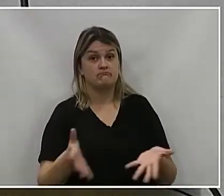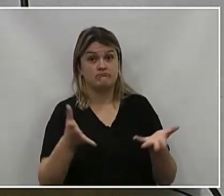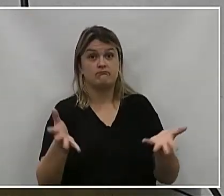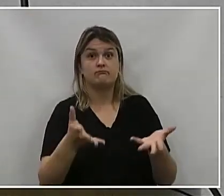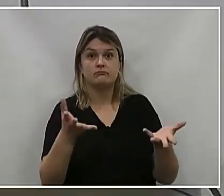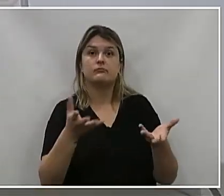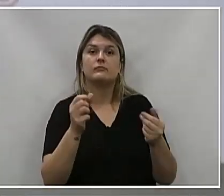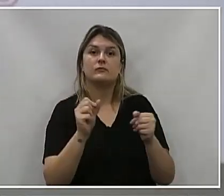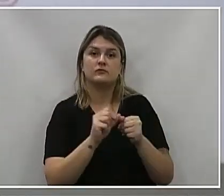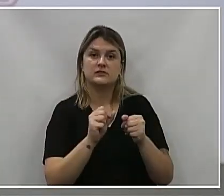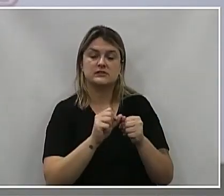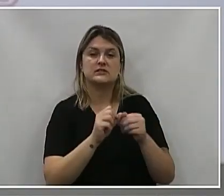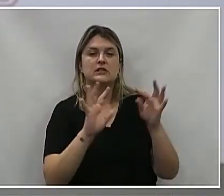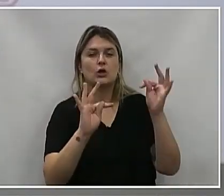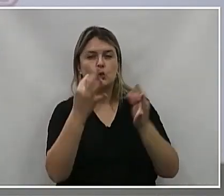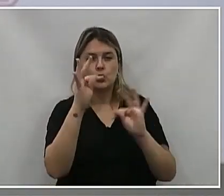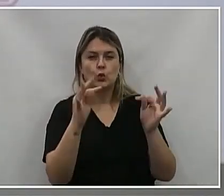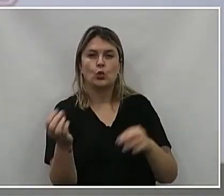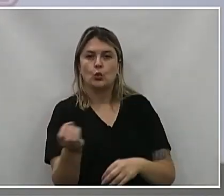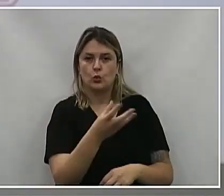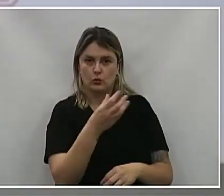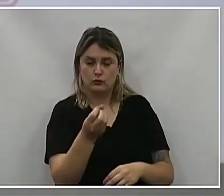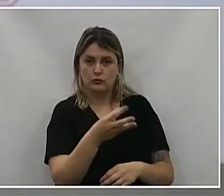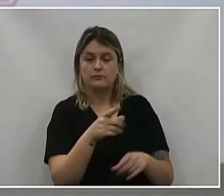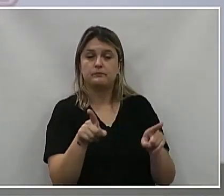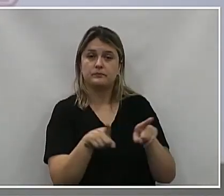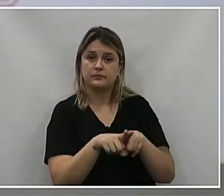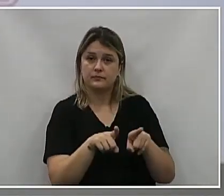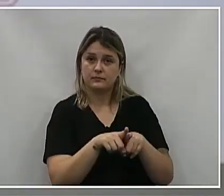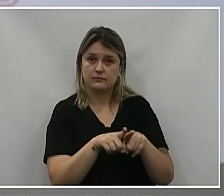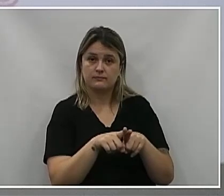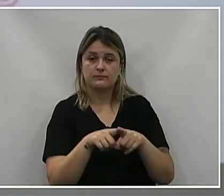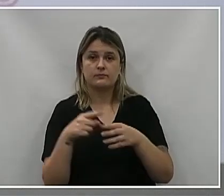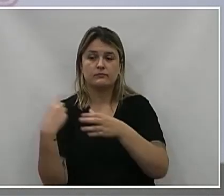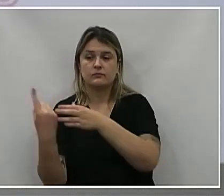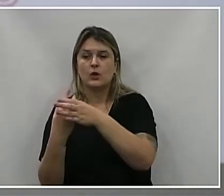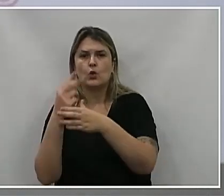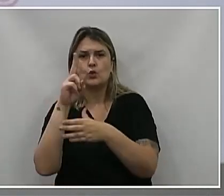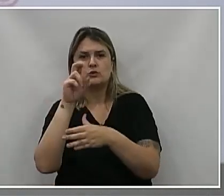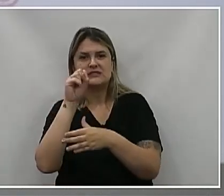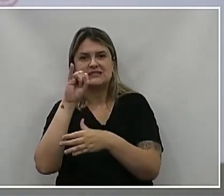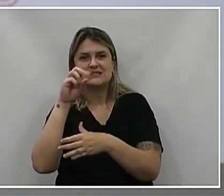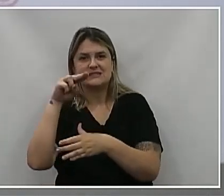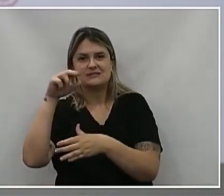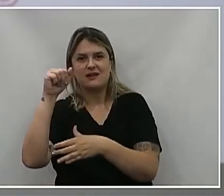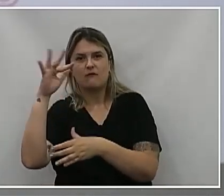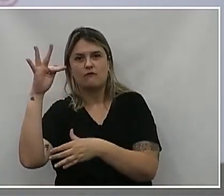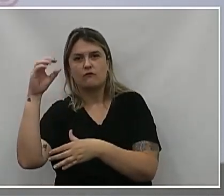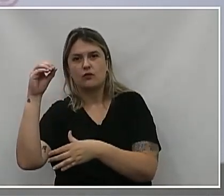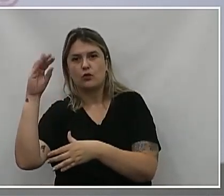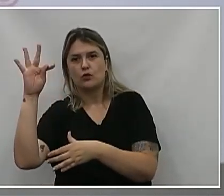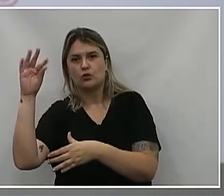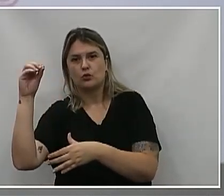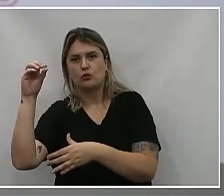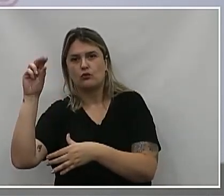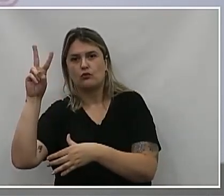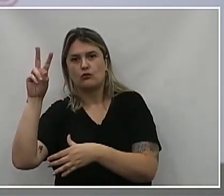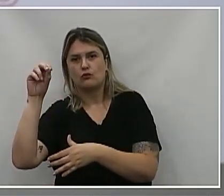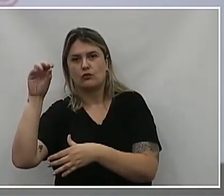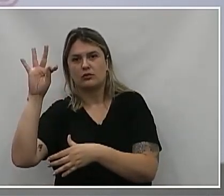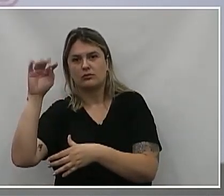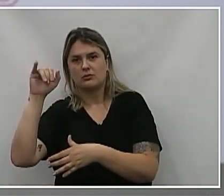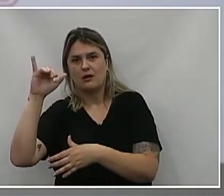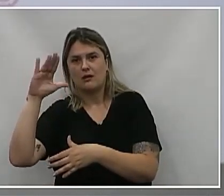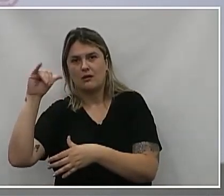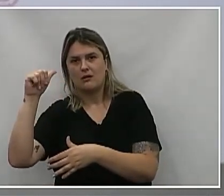a parte de novas tecnologias, inclusive de usinas fotovoltaicas, também trabalham nesse ponto, né? E a